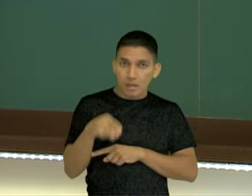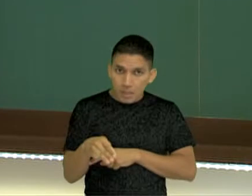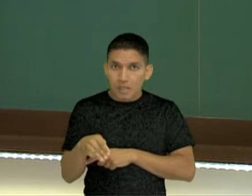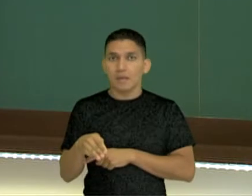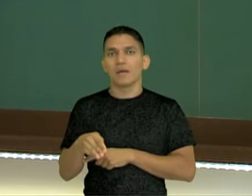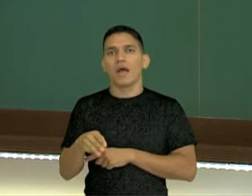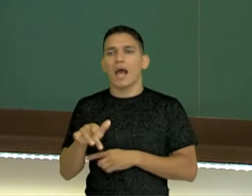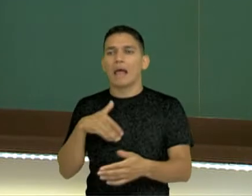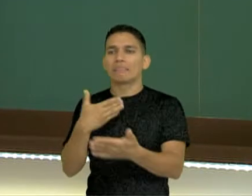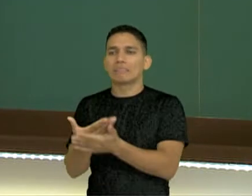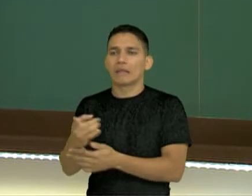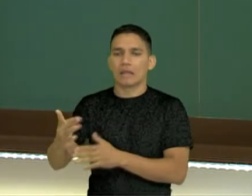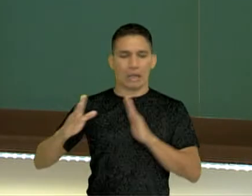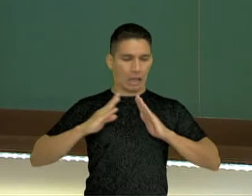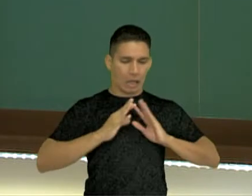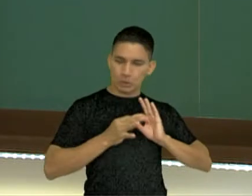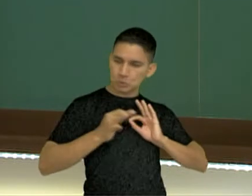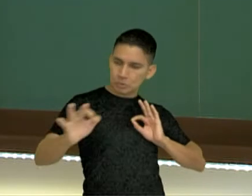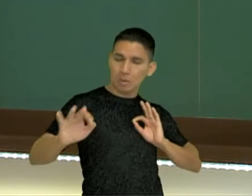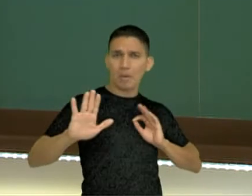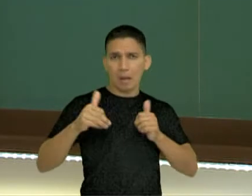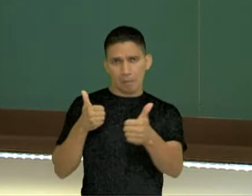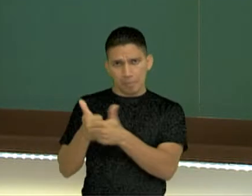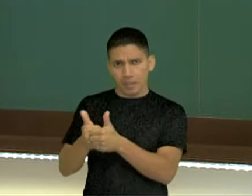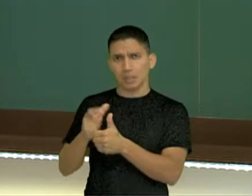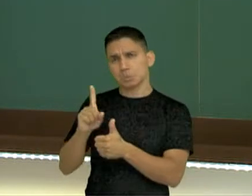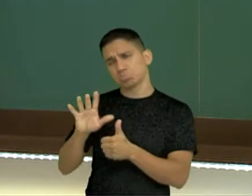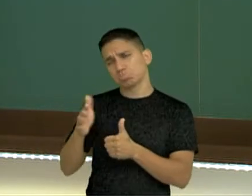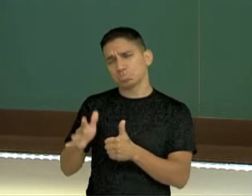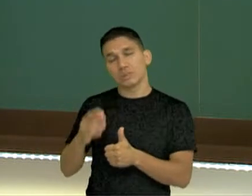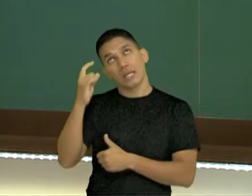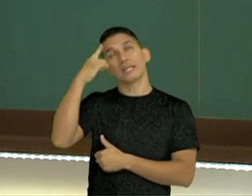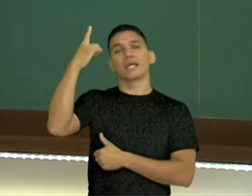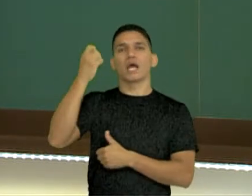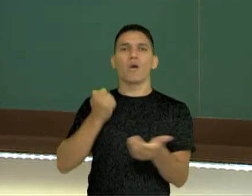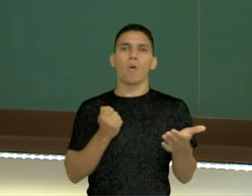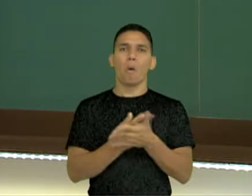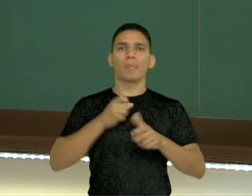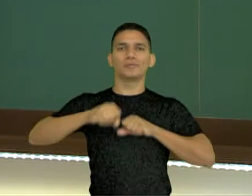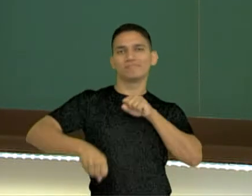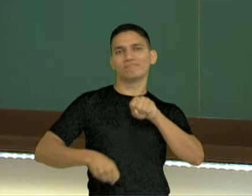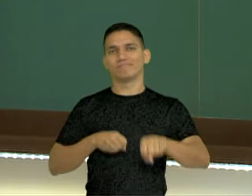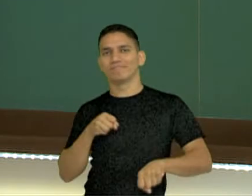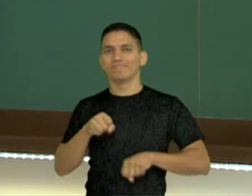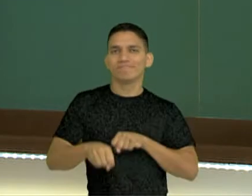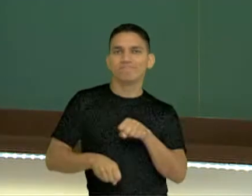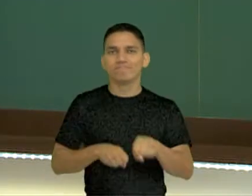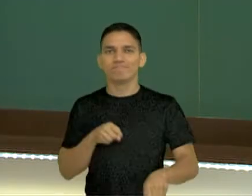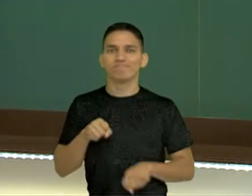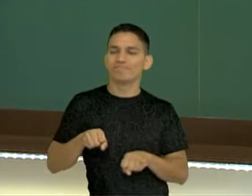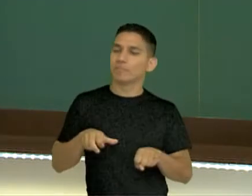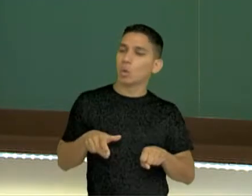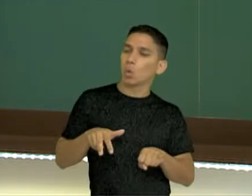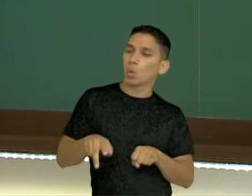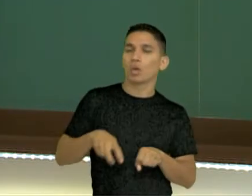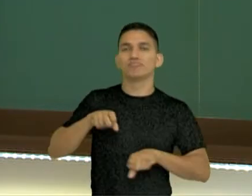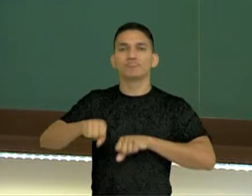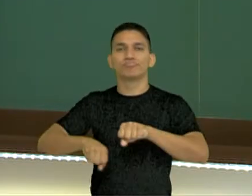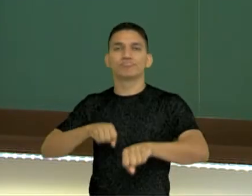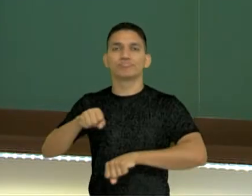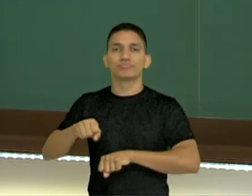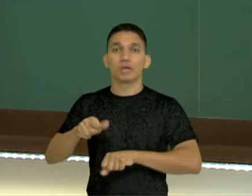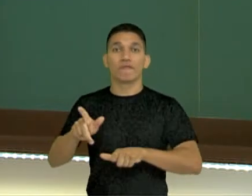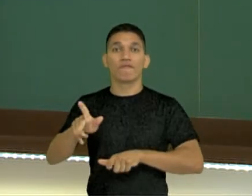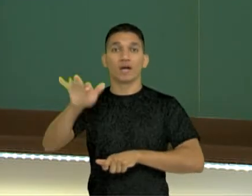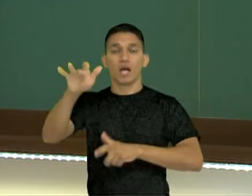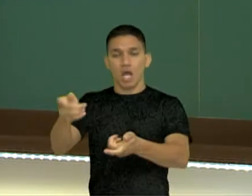lá. Contudo, como a distância é pequena, ele teve a ideia de comprar uma bicicleta, começar a ir de bicicleta. E assim ele ia